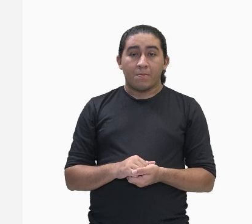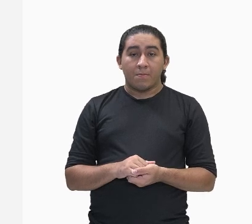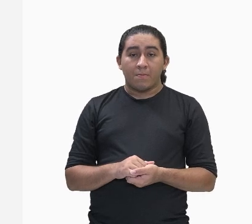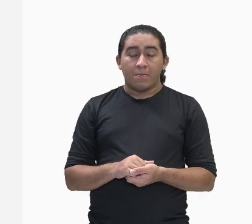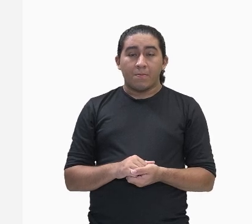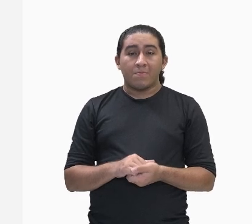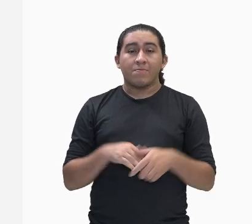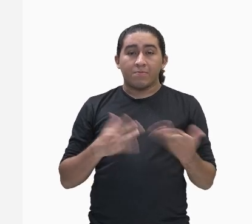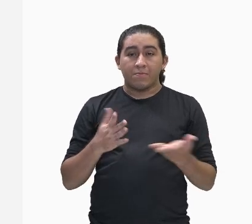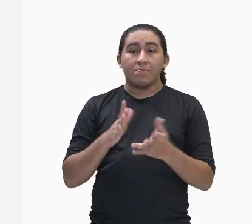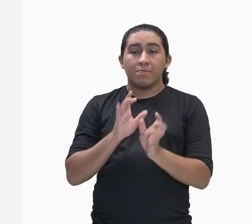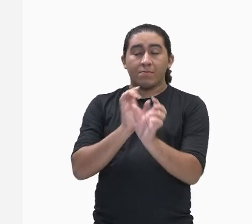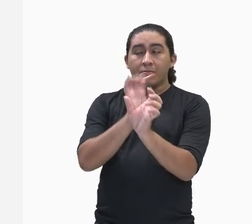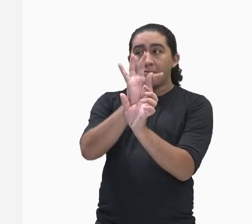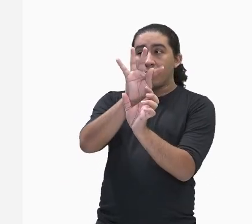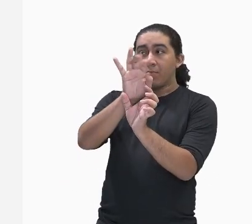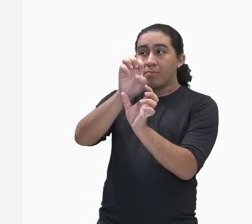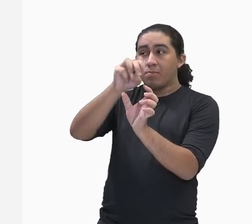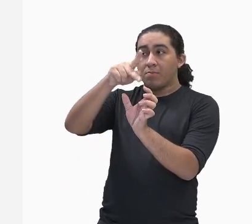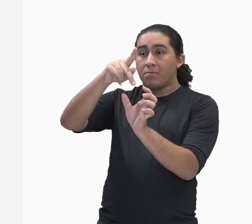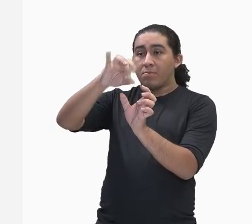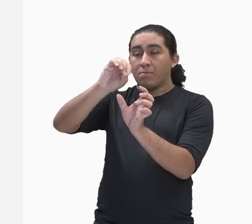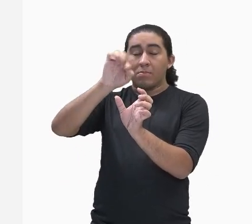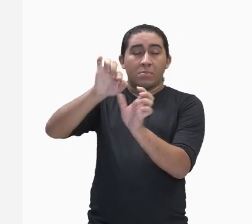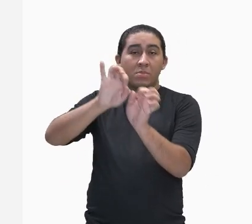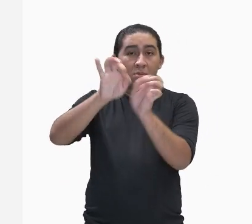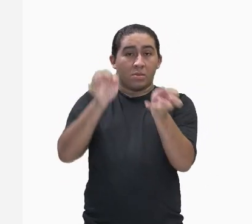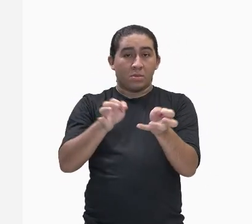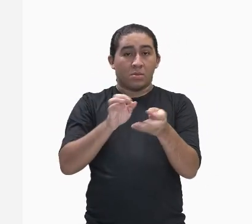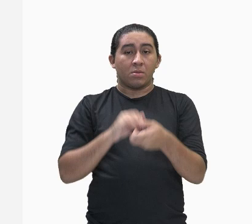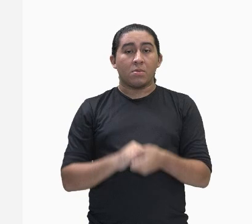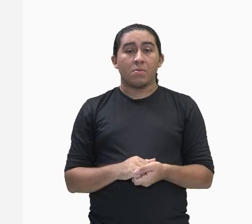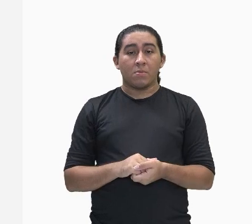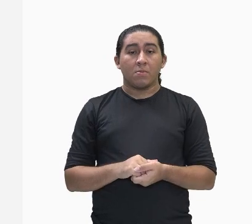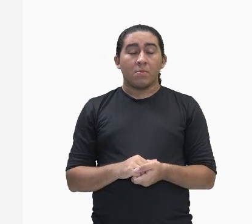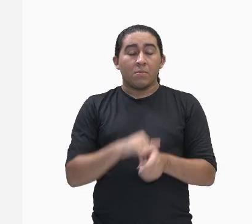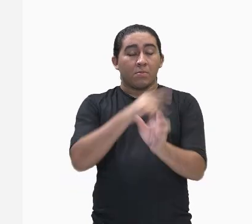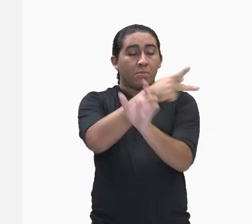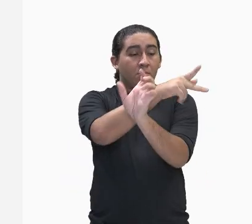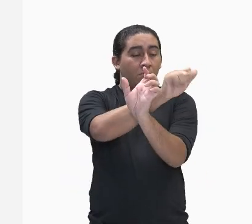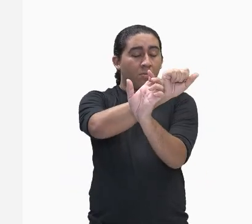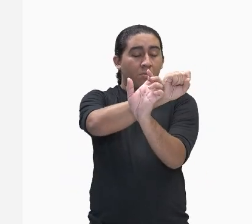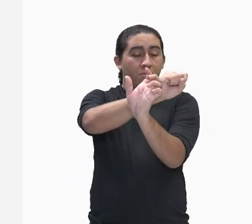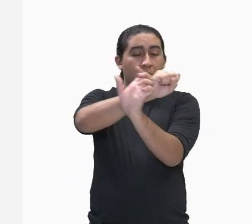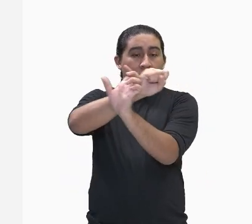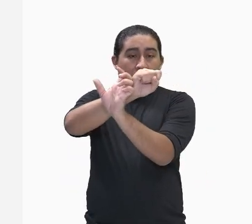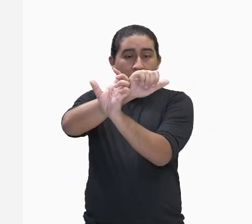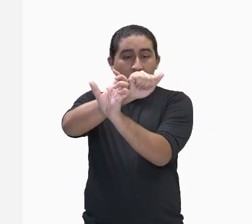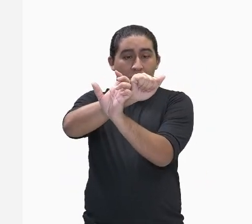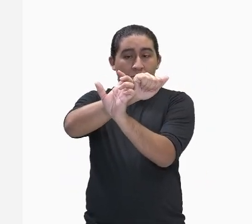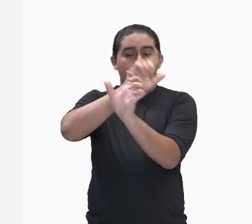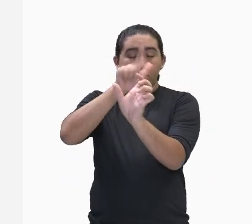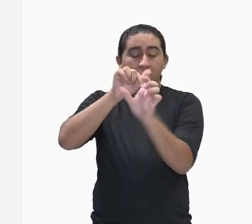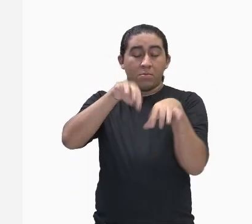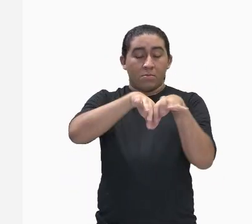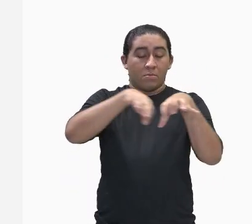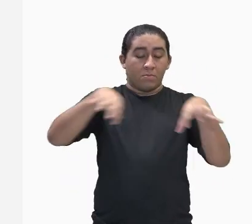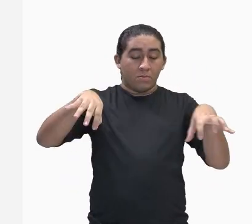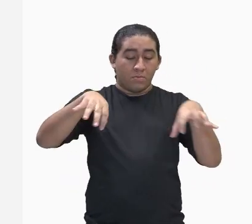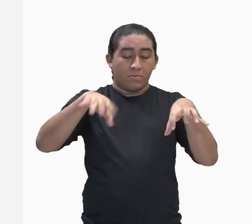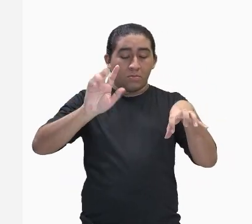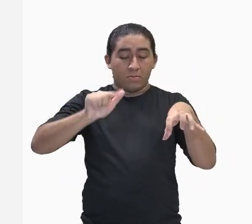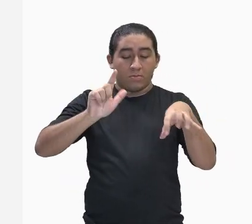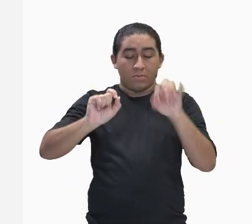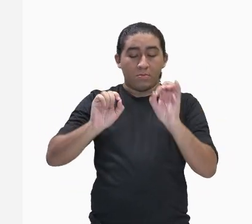é uma palavra simples, passa, né? Também, nesse caso aí, estão separados,